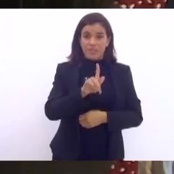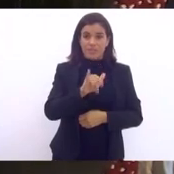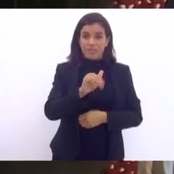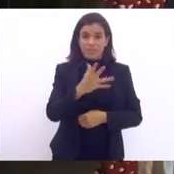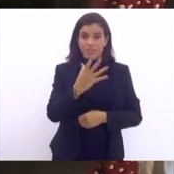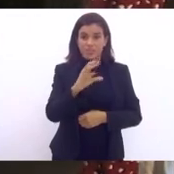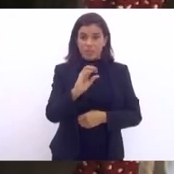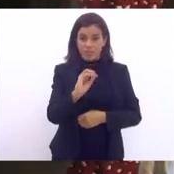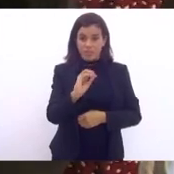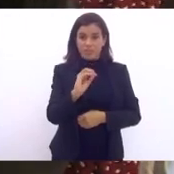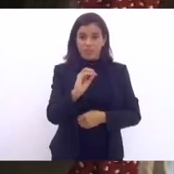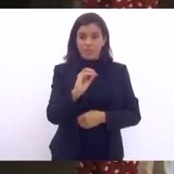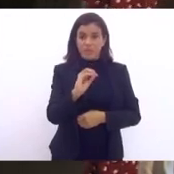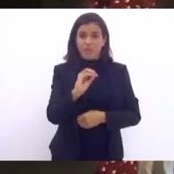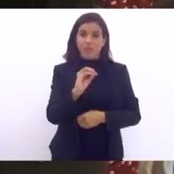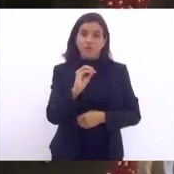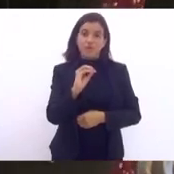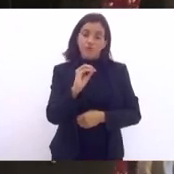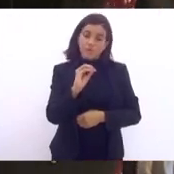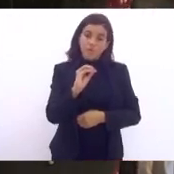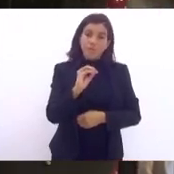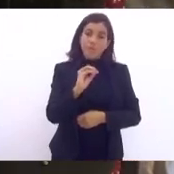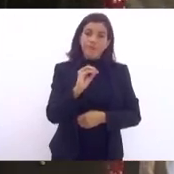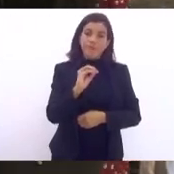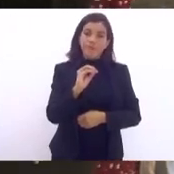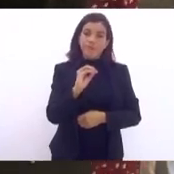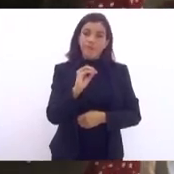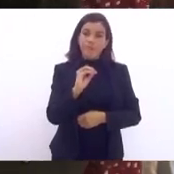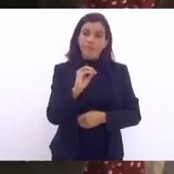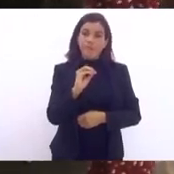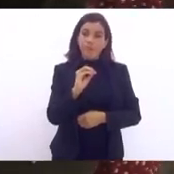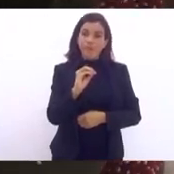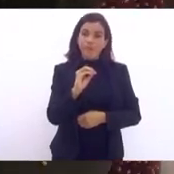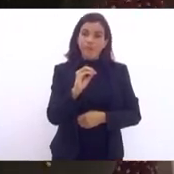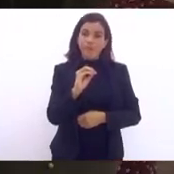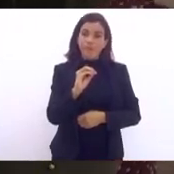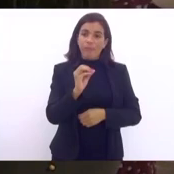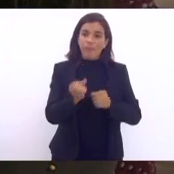faria um parecer pela